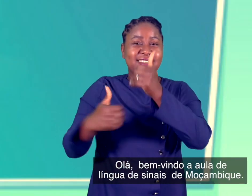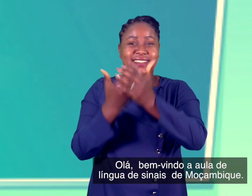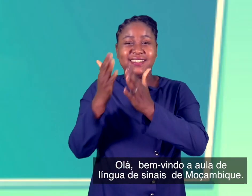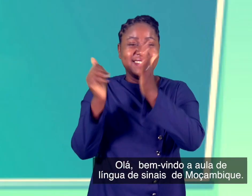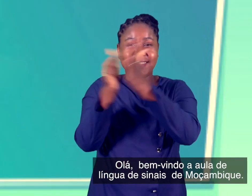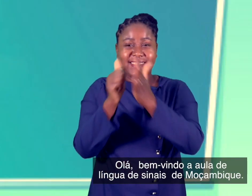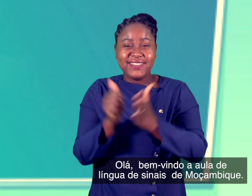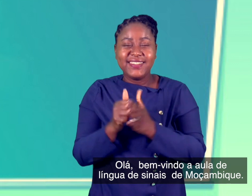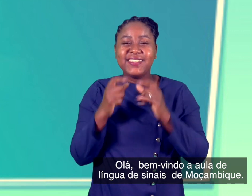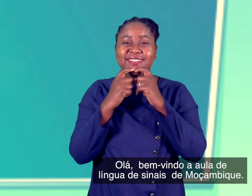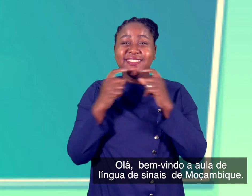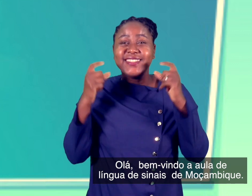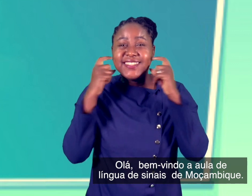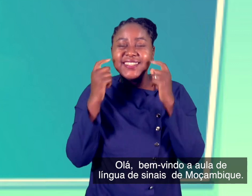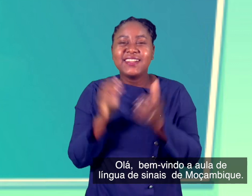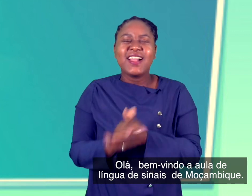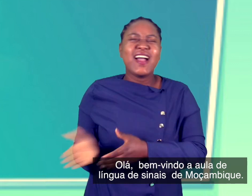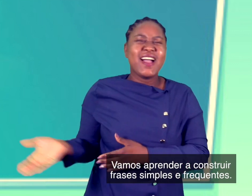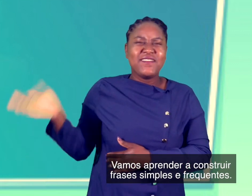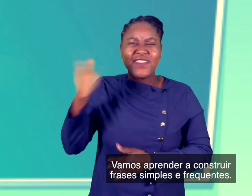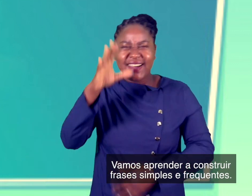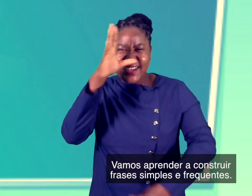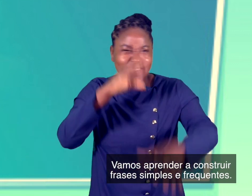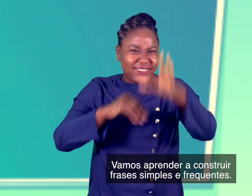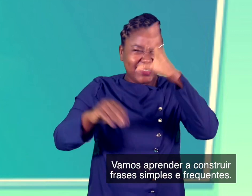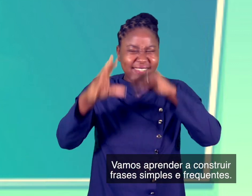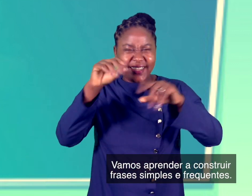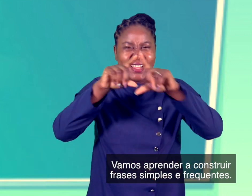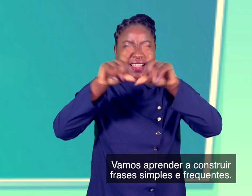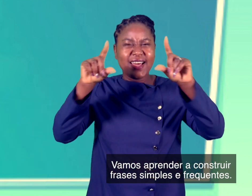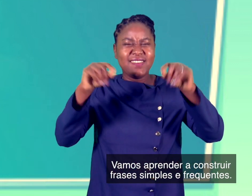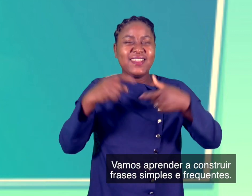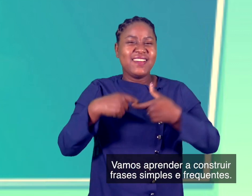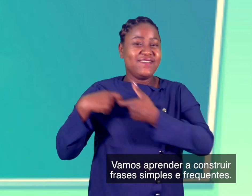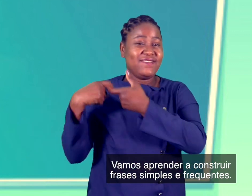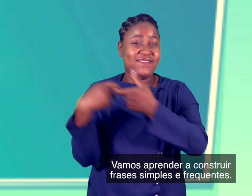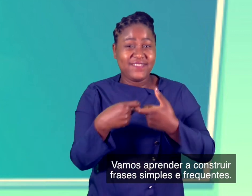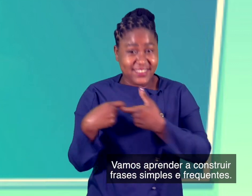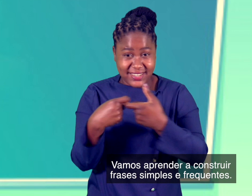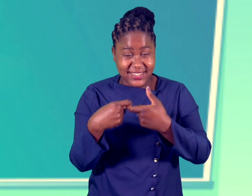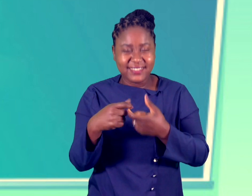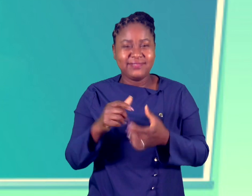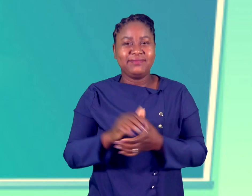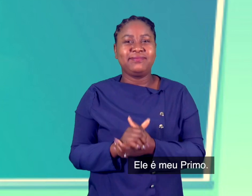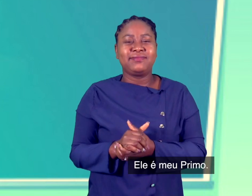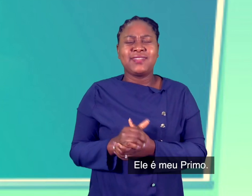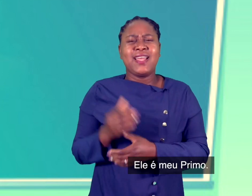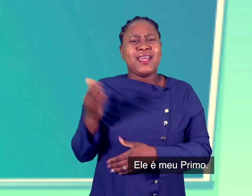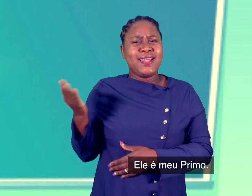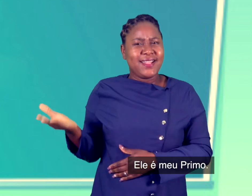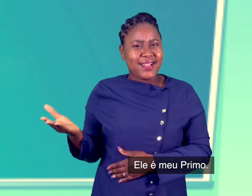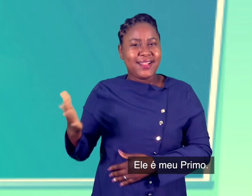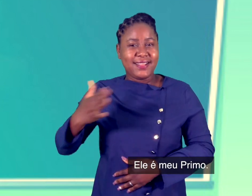Bem-vindo à aula de língua de sinais de Moçambique. Vamos aprender a construir frases simples e